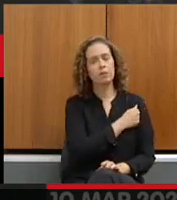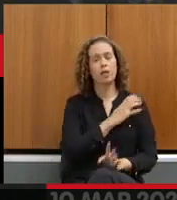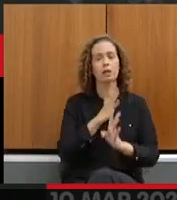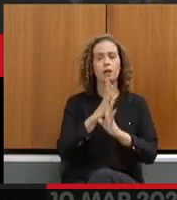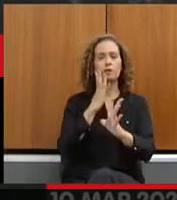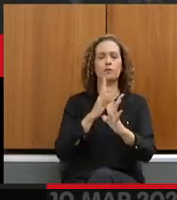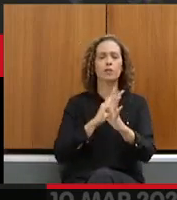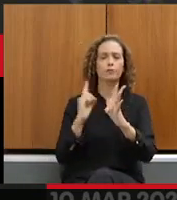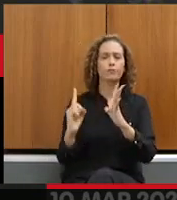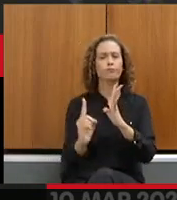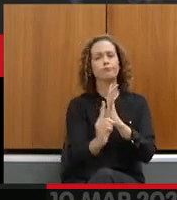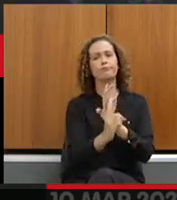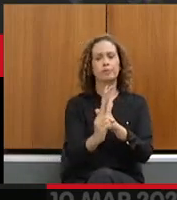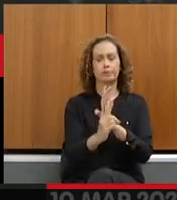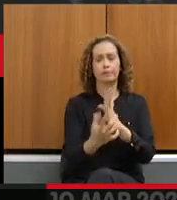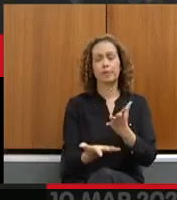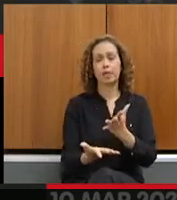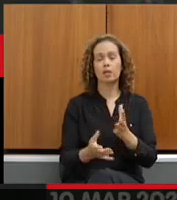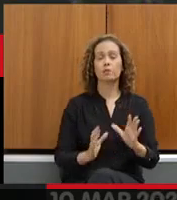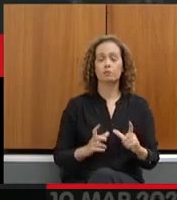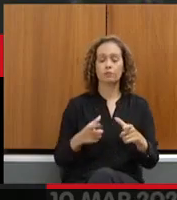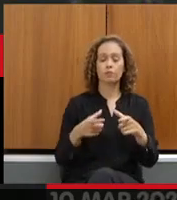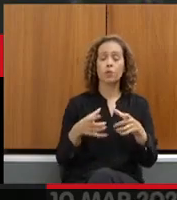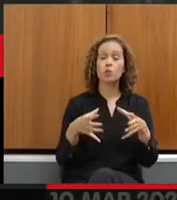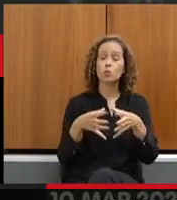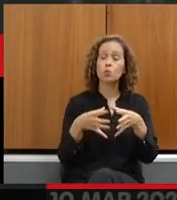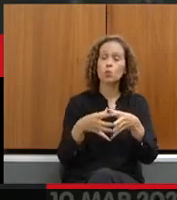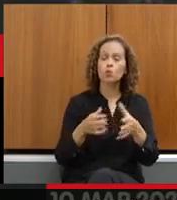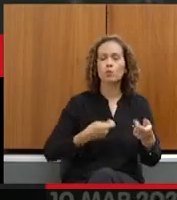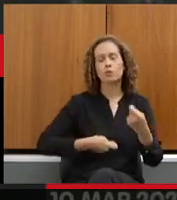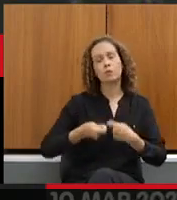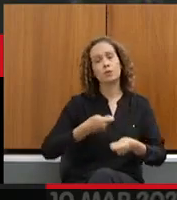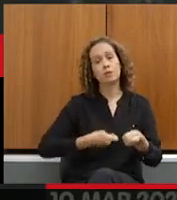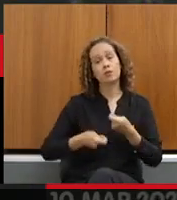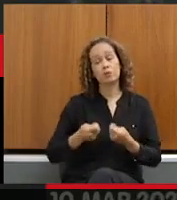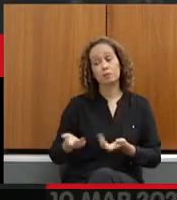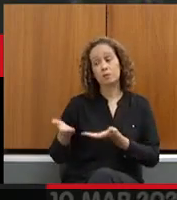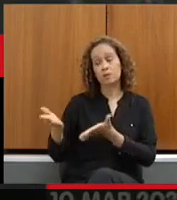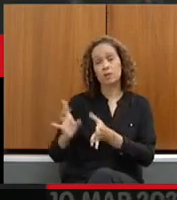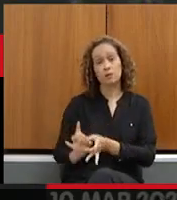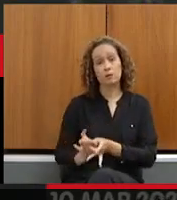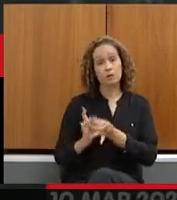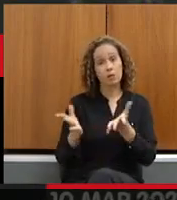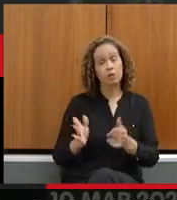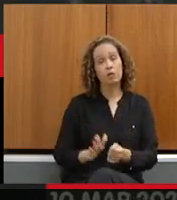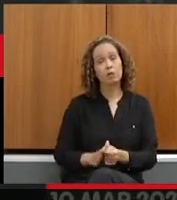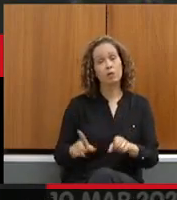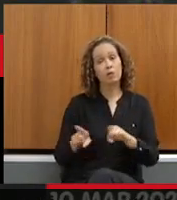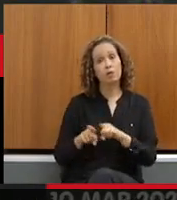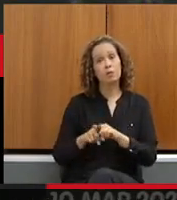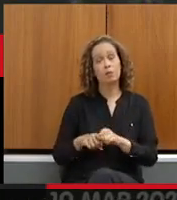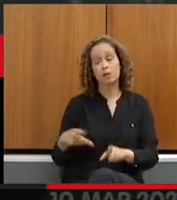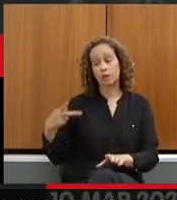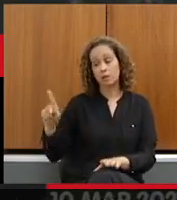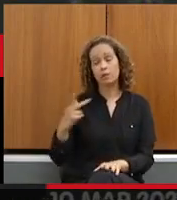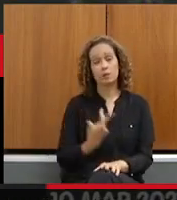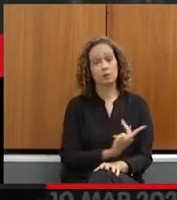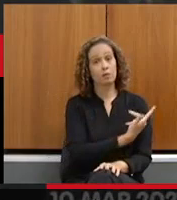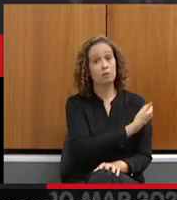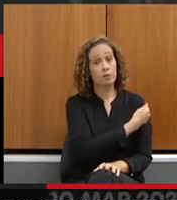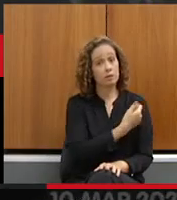dos servidores da área administrativa comandada pelo senhor Inclusive a vacinação do Senhor eu acho